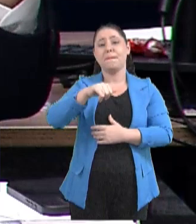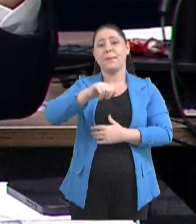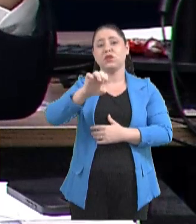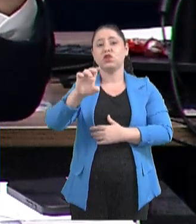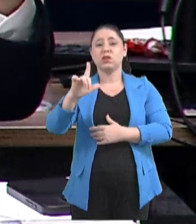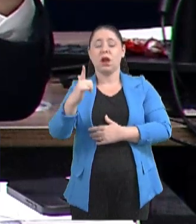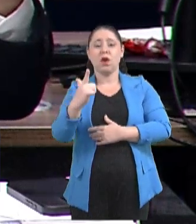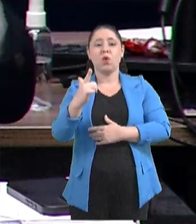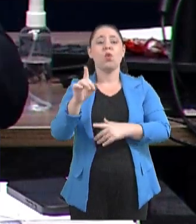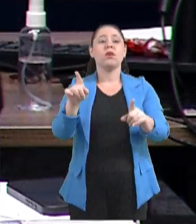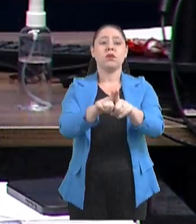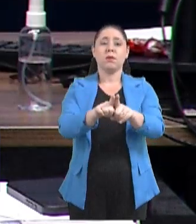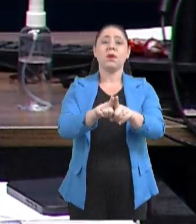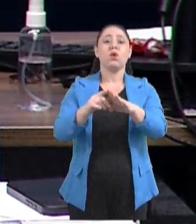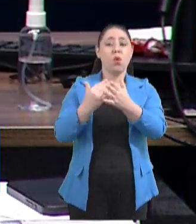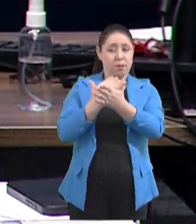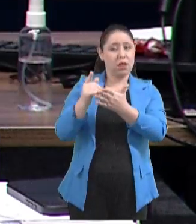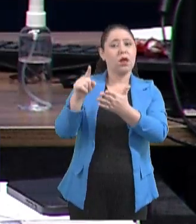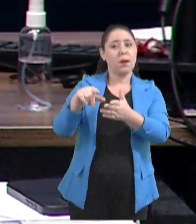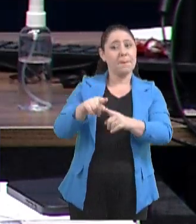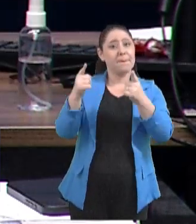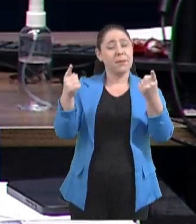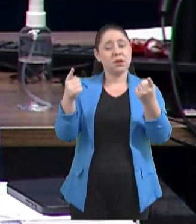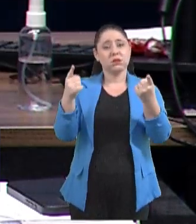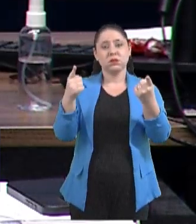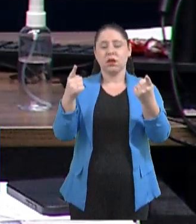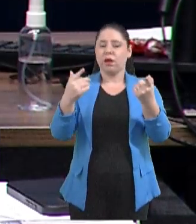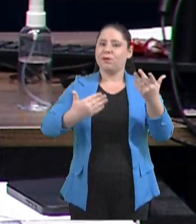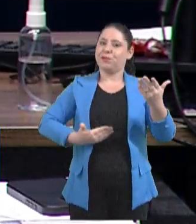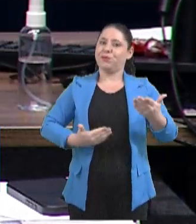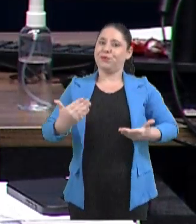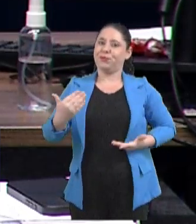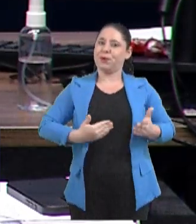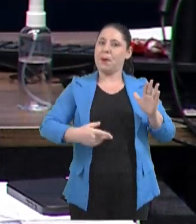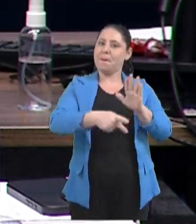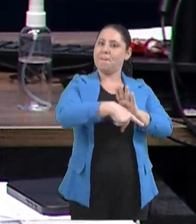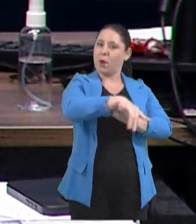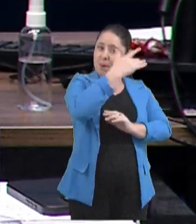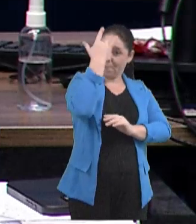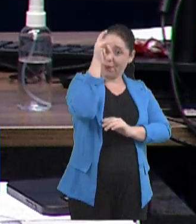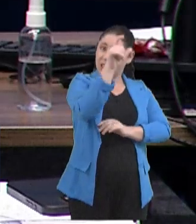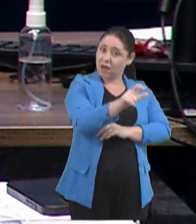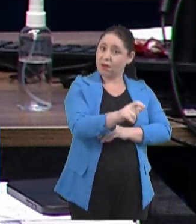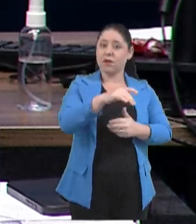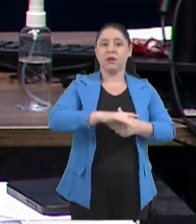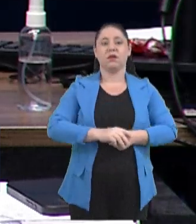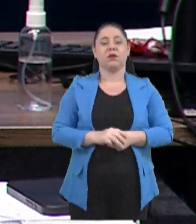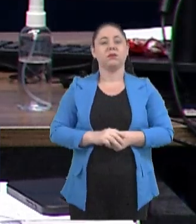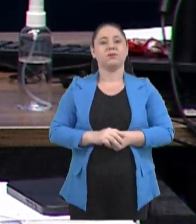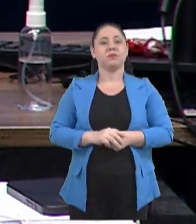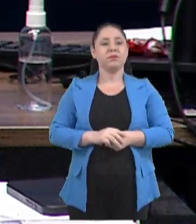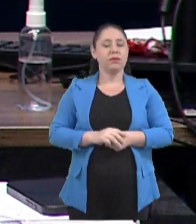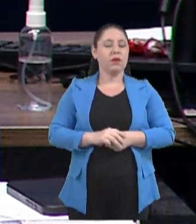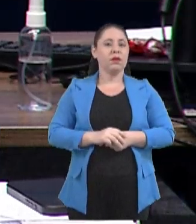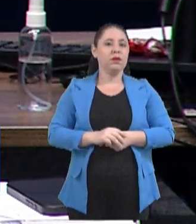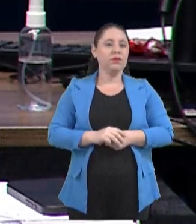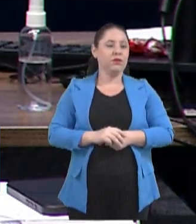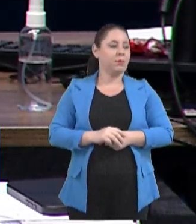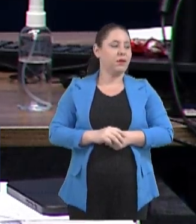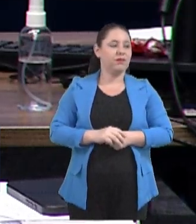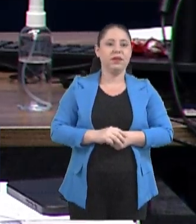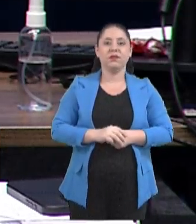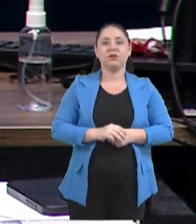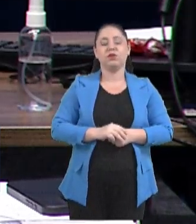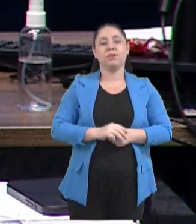lá atrás, Michel Temer, né? Mas de funcionários, de pessoas do alto